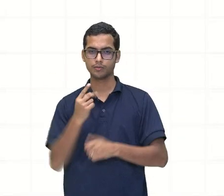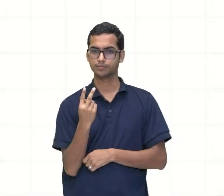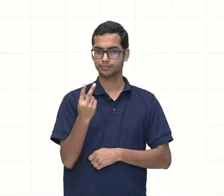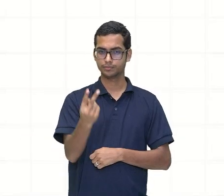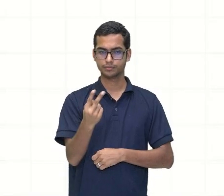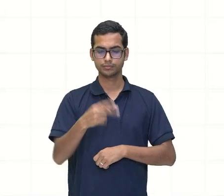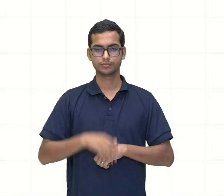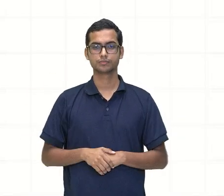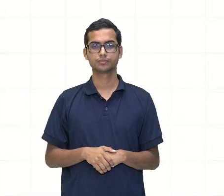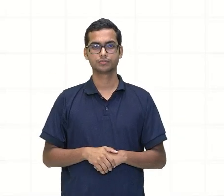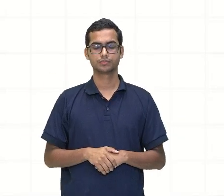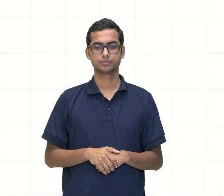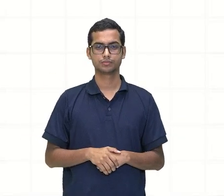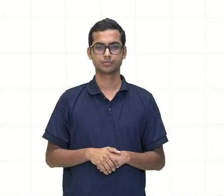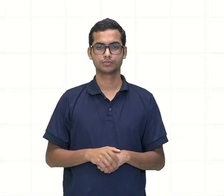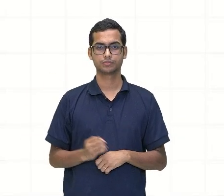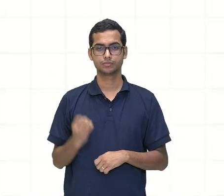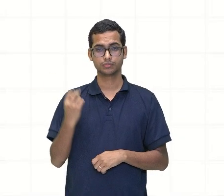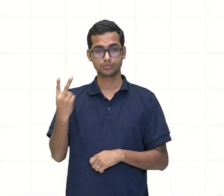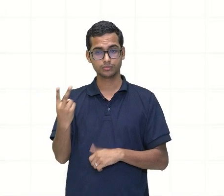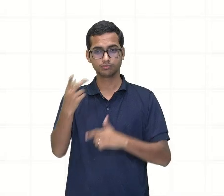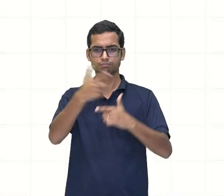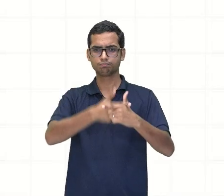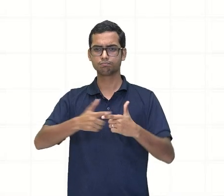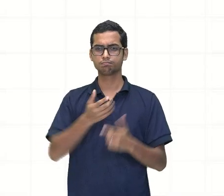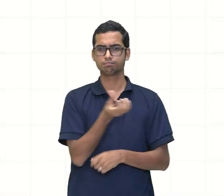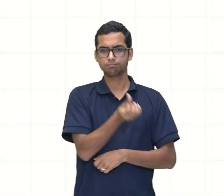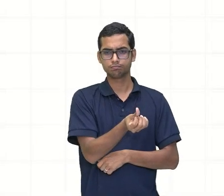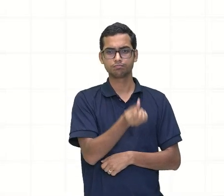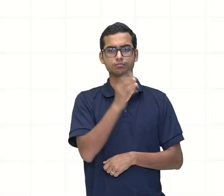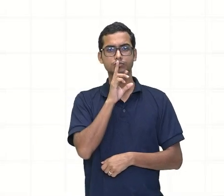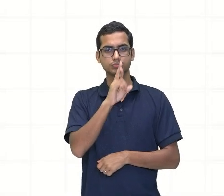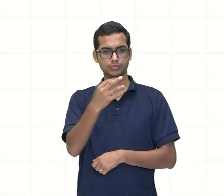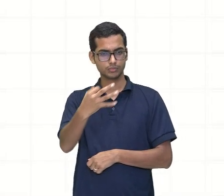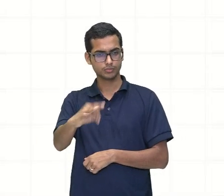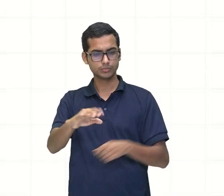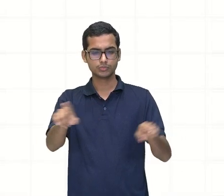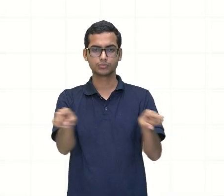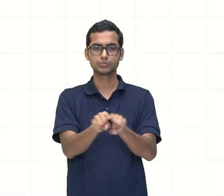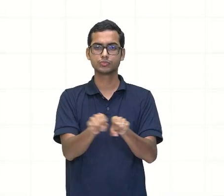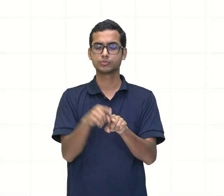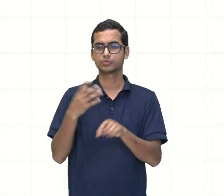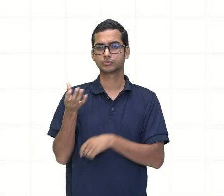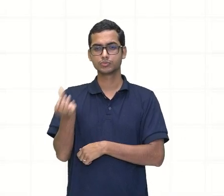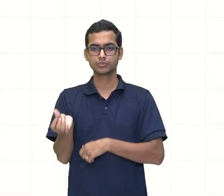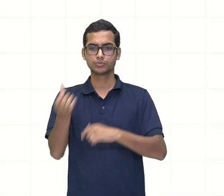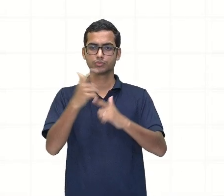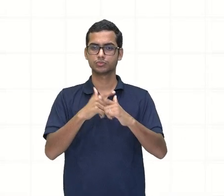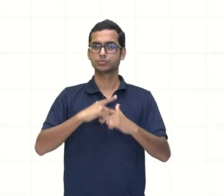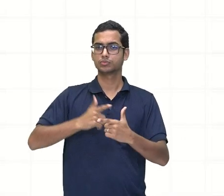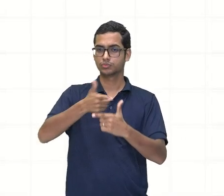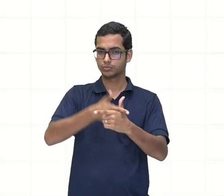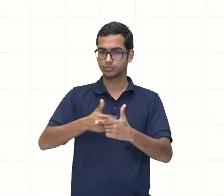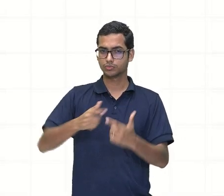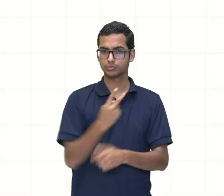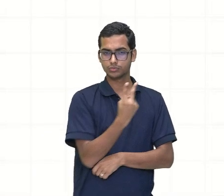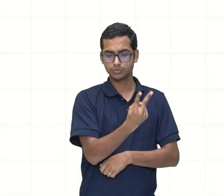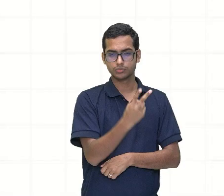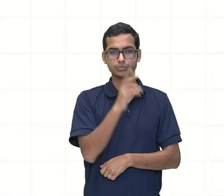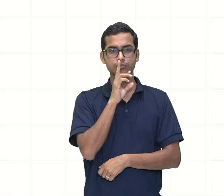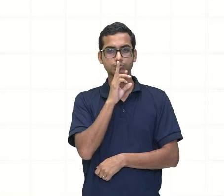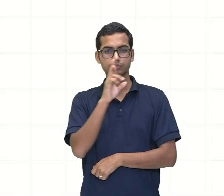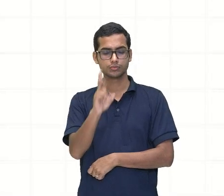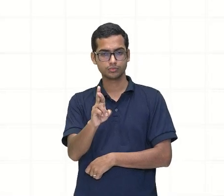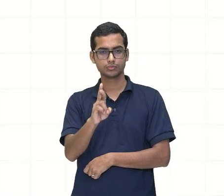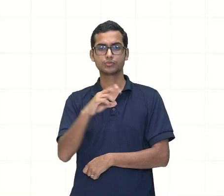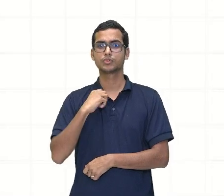é divisor de 6. Por quê? Porque se eu dividir 6 dividido por 2, vai dar 3, ou seja,